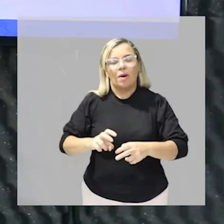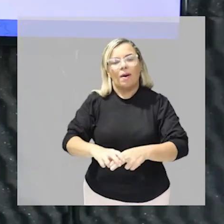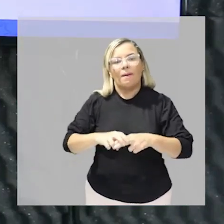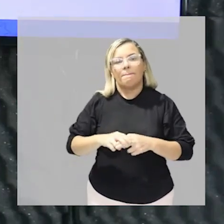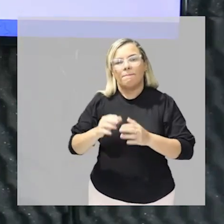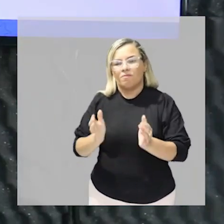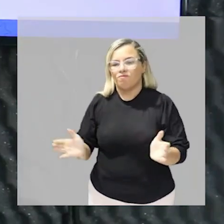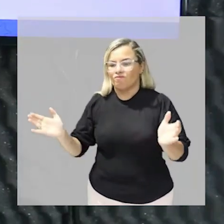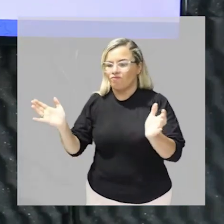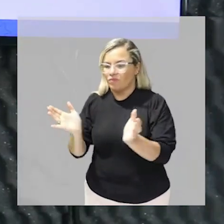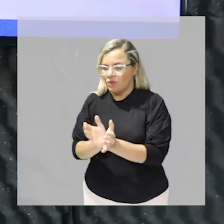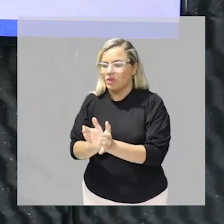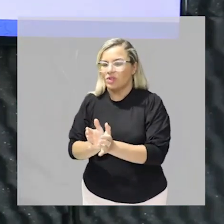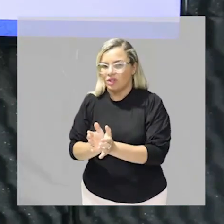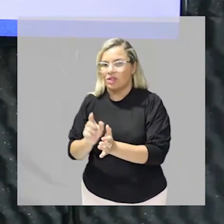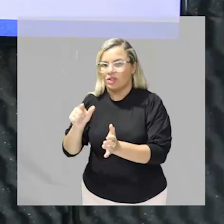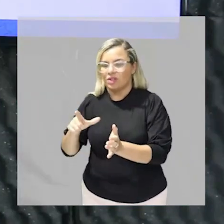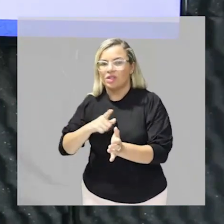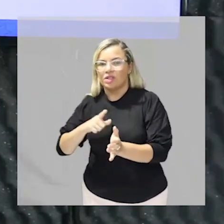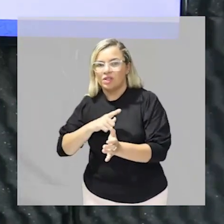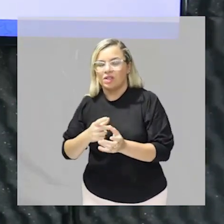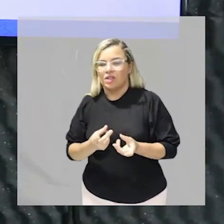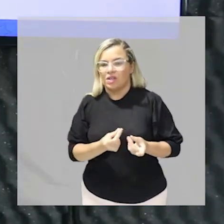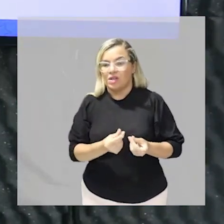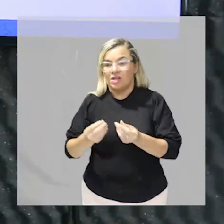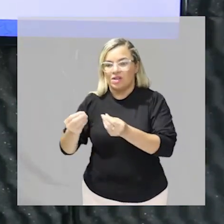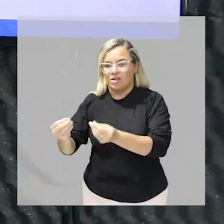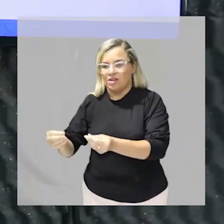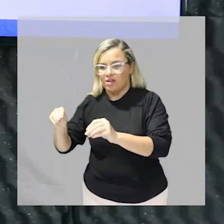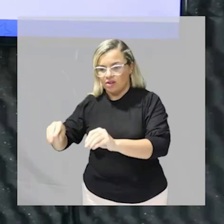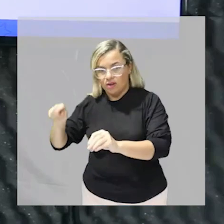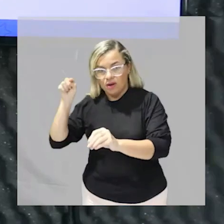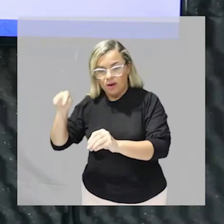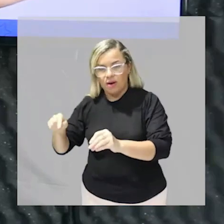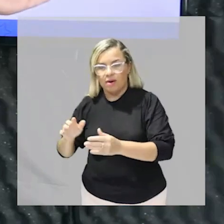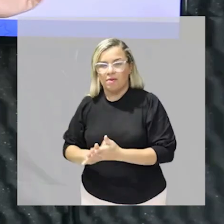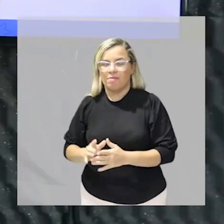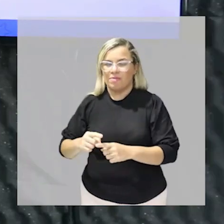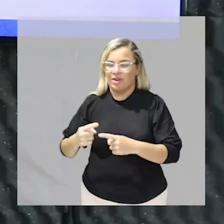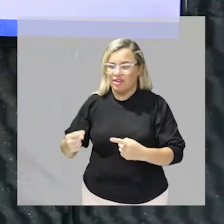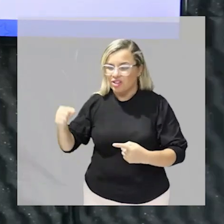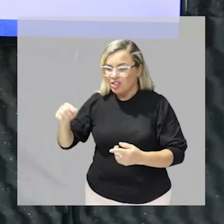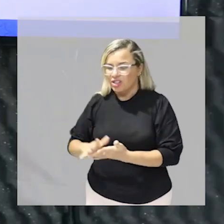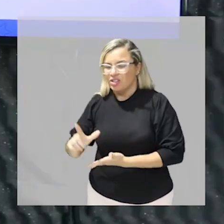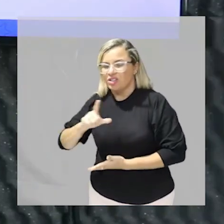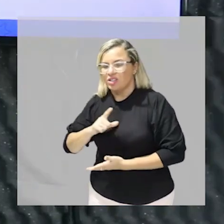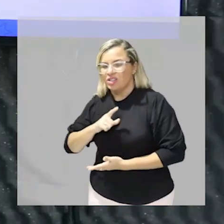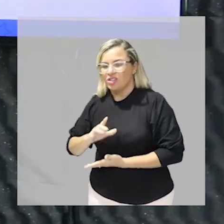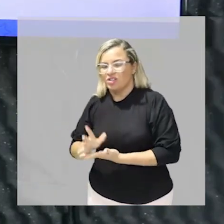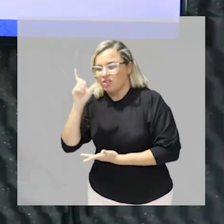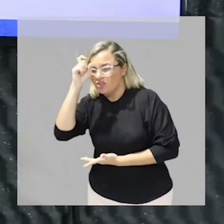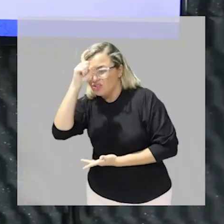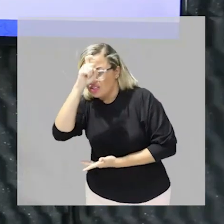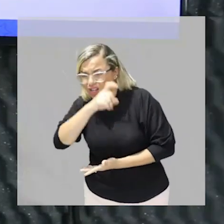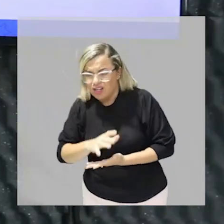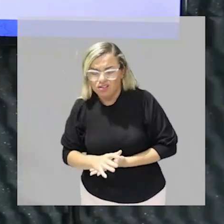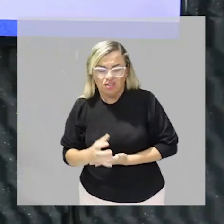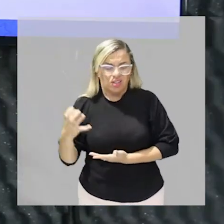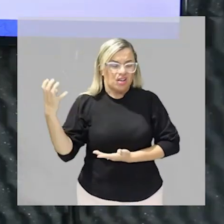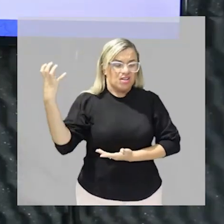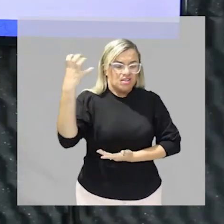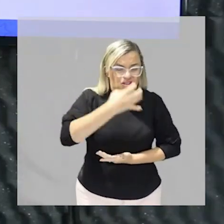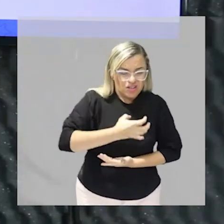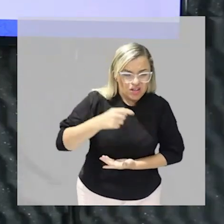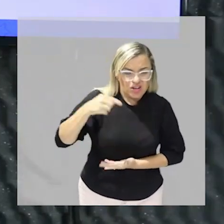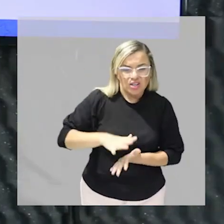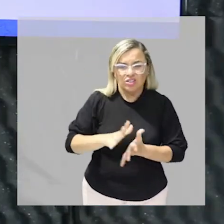eles vão ter dificuldades sérias, né, em se reorganizar. Ele fala nessa reconstrução abrupta da sua identidade,